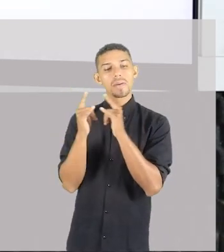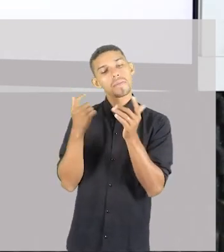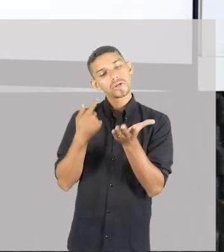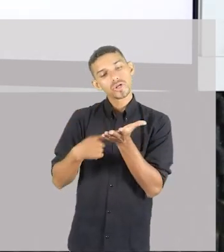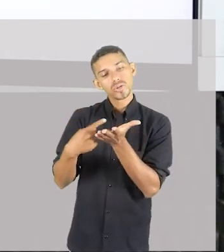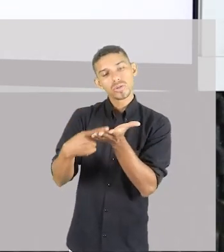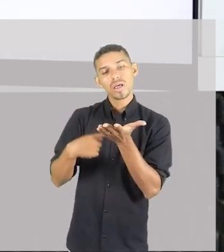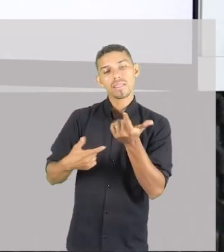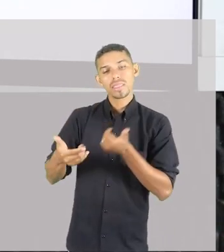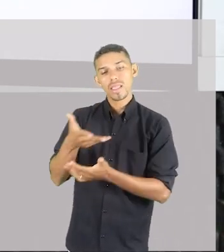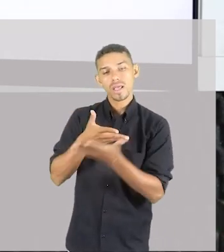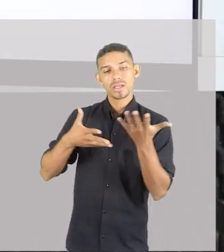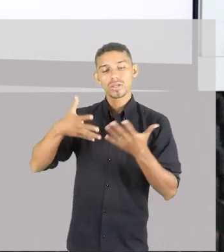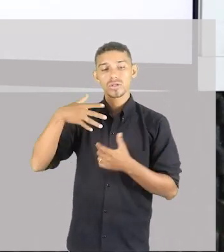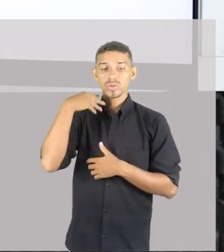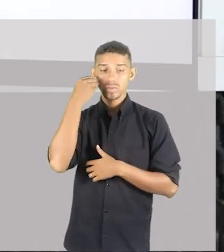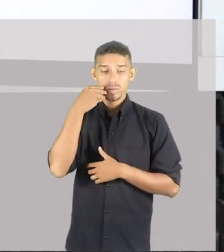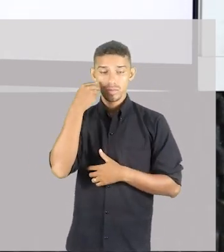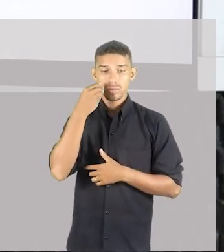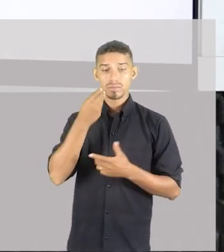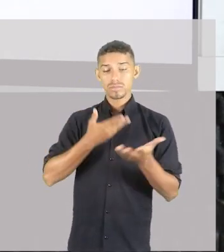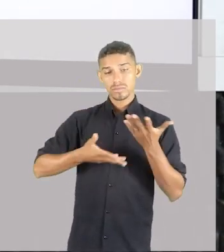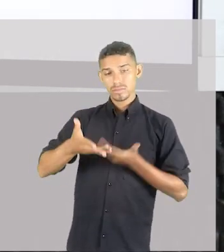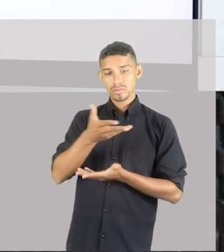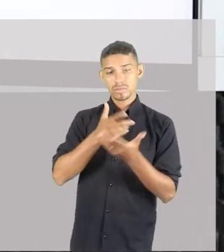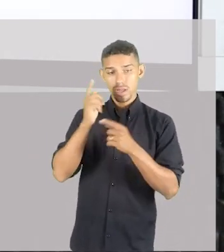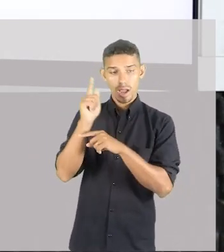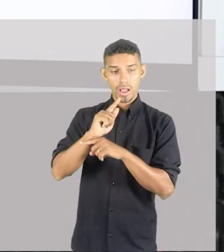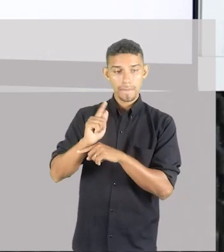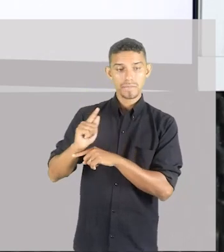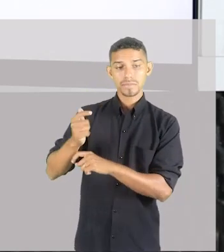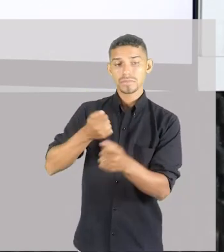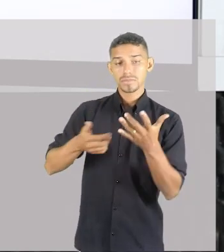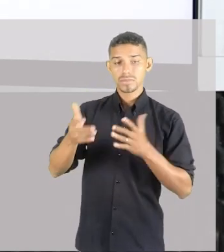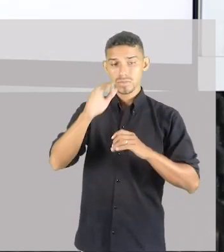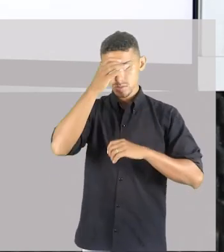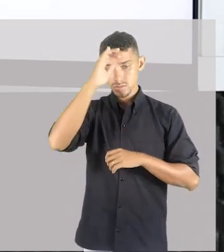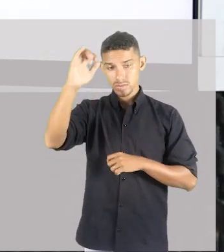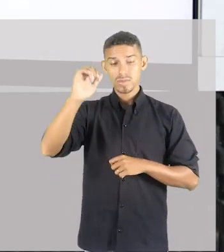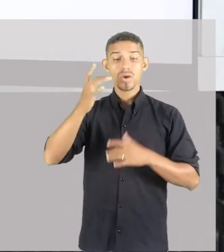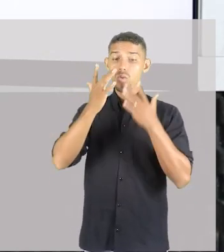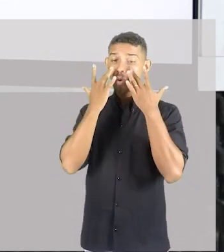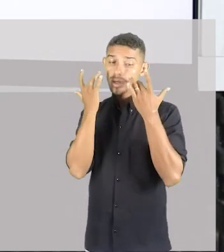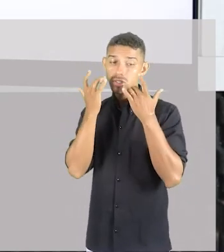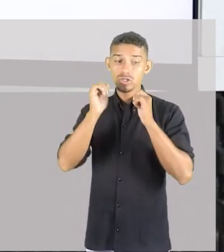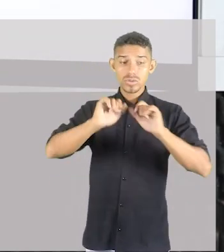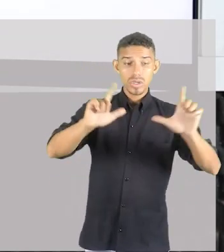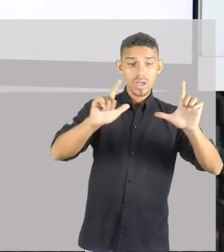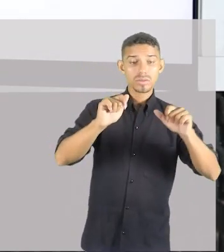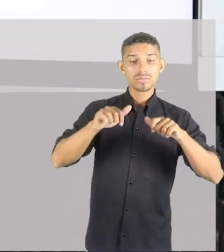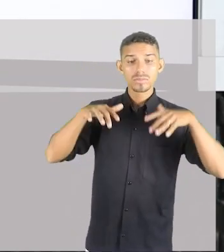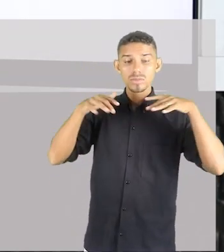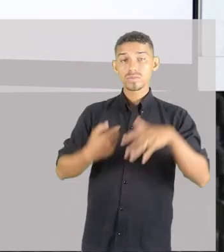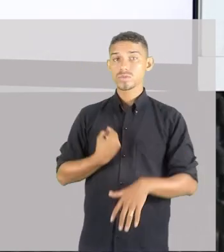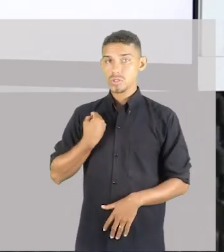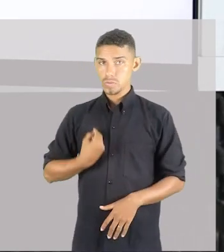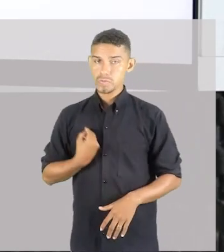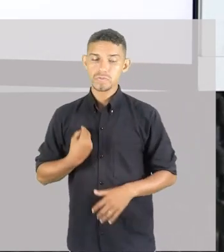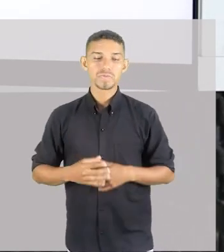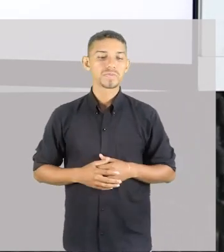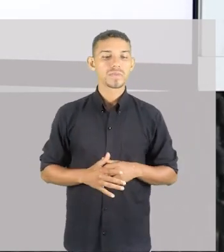Há uma troca de experiências e processos de gestão. Mediação cultural, aquela na qual o artista e a obra e o público se fazem